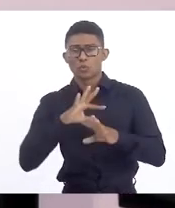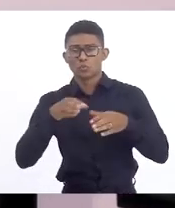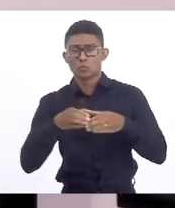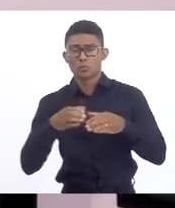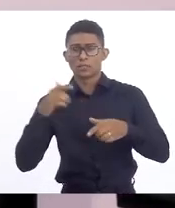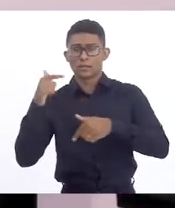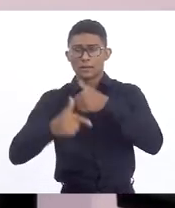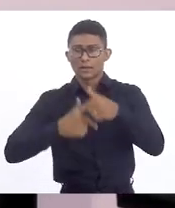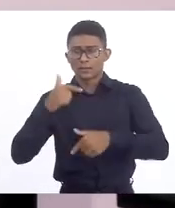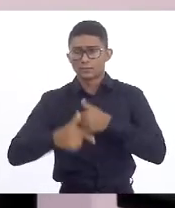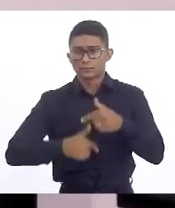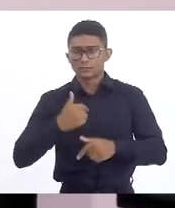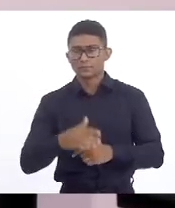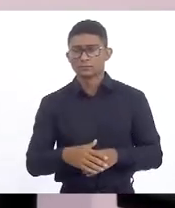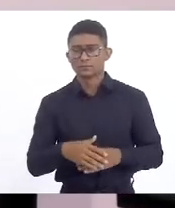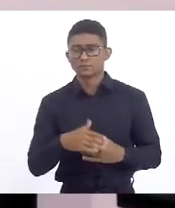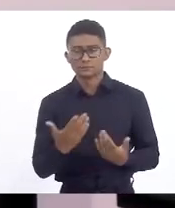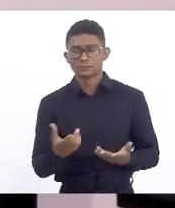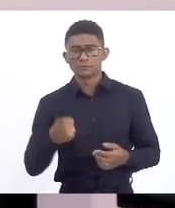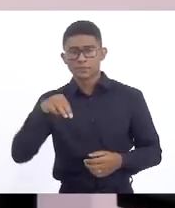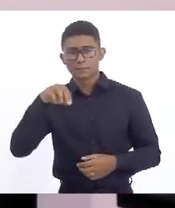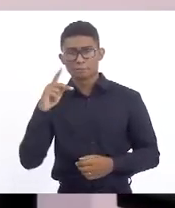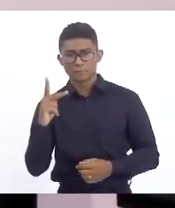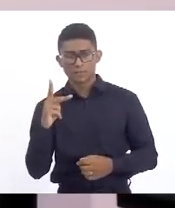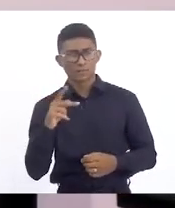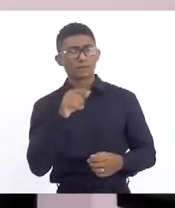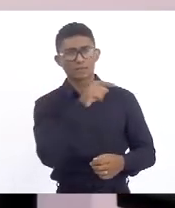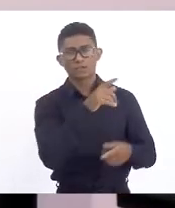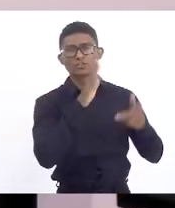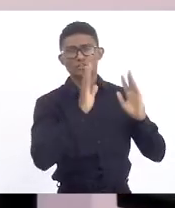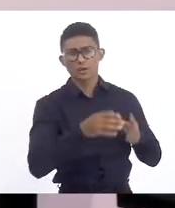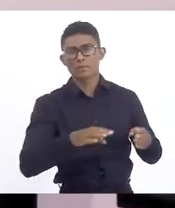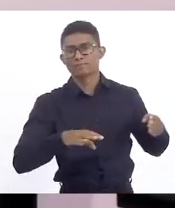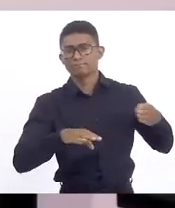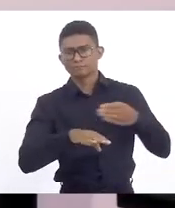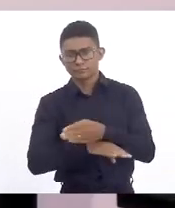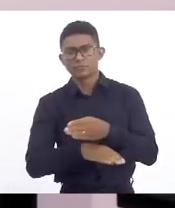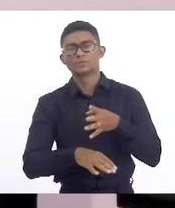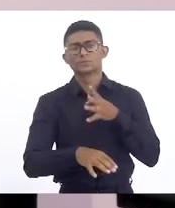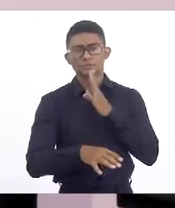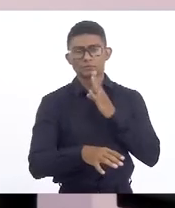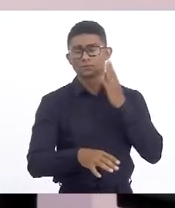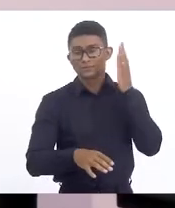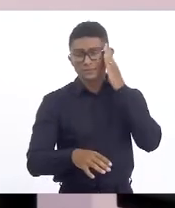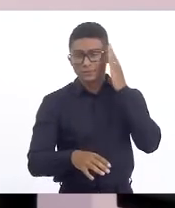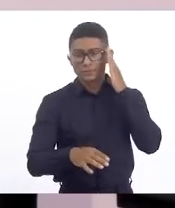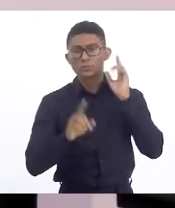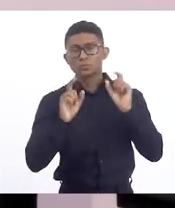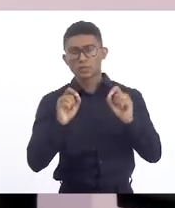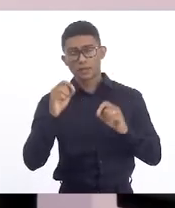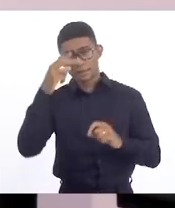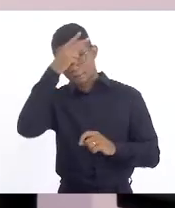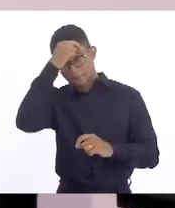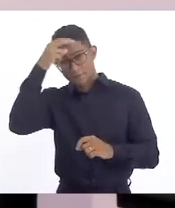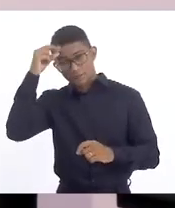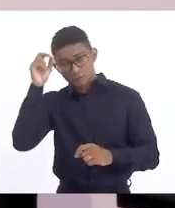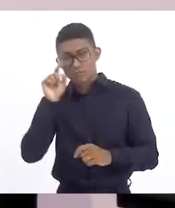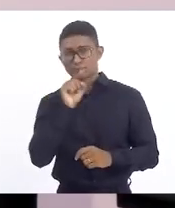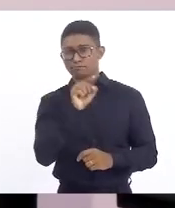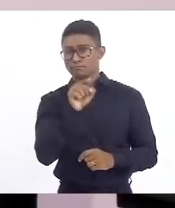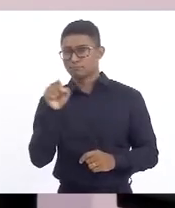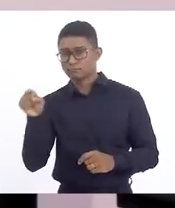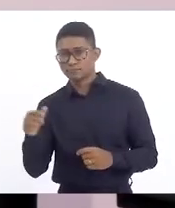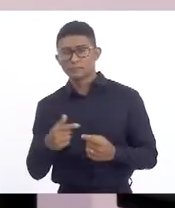deputado Lucinha, onde o Ministério Público participa, vem participando efetivamente, onde as prefeituras, o Comitê de Bacia,